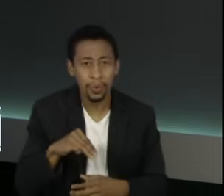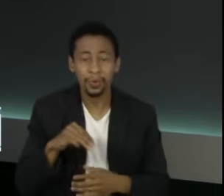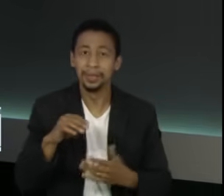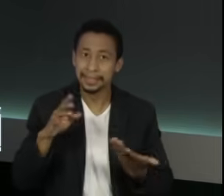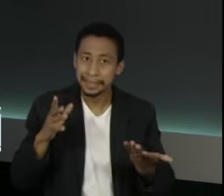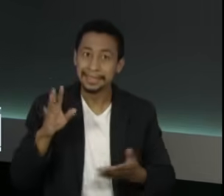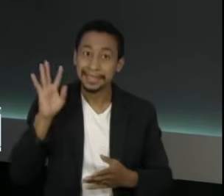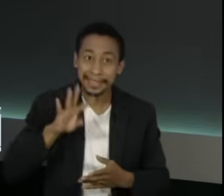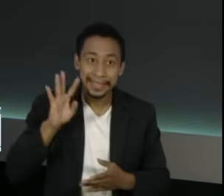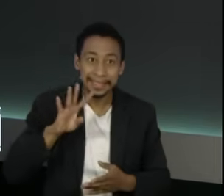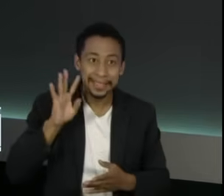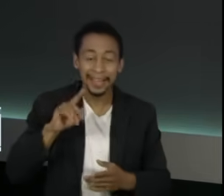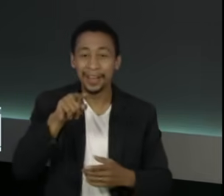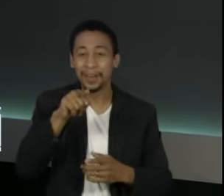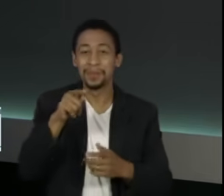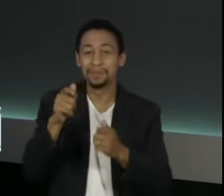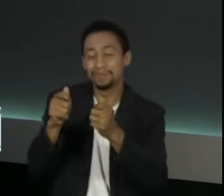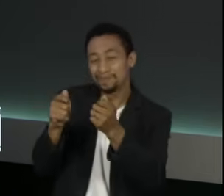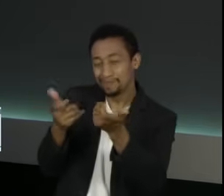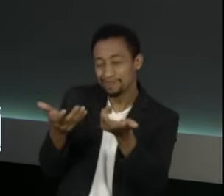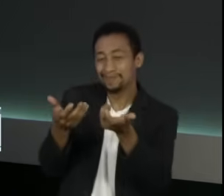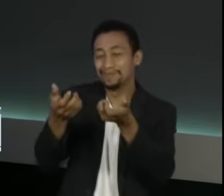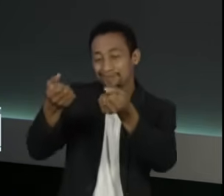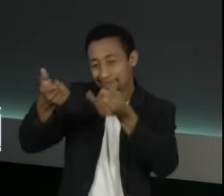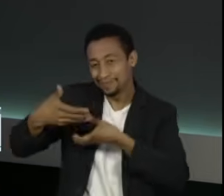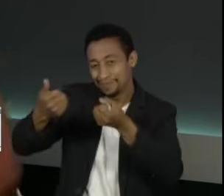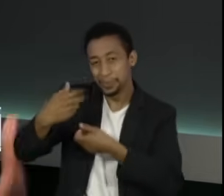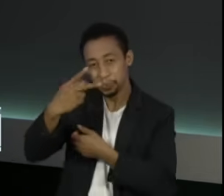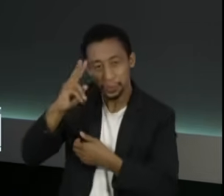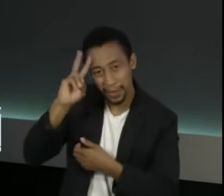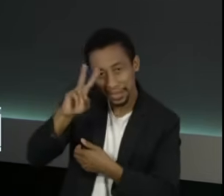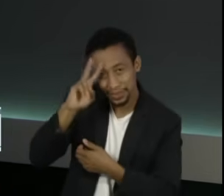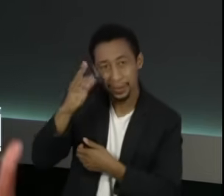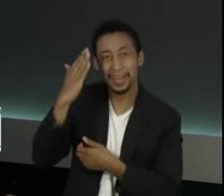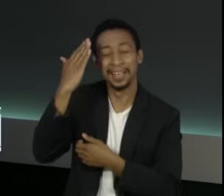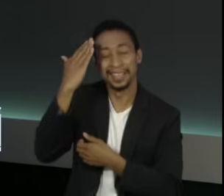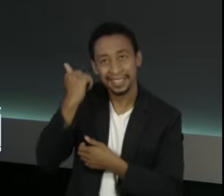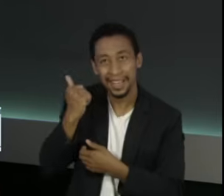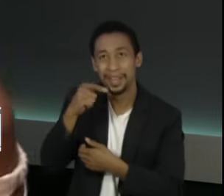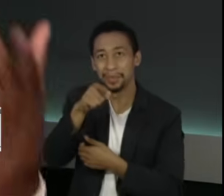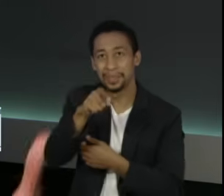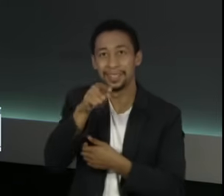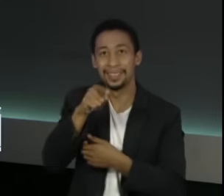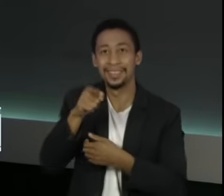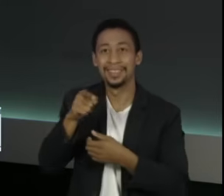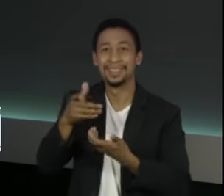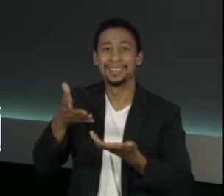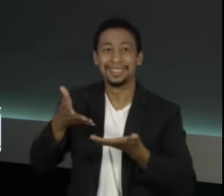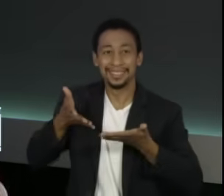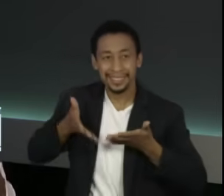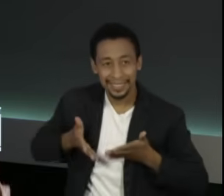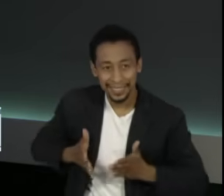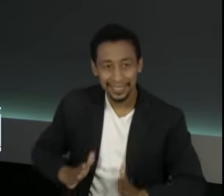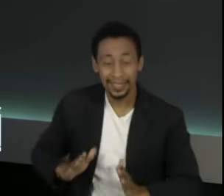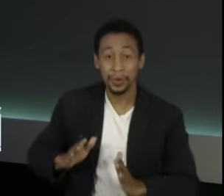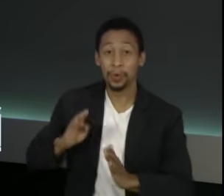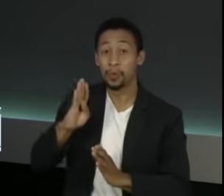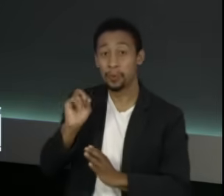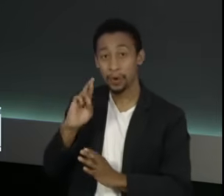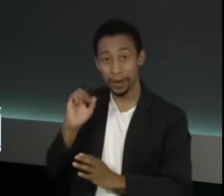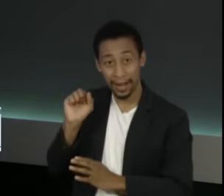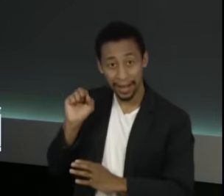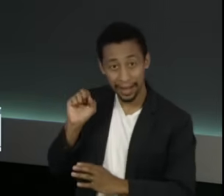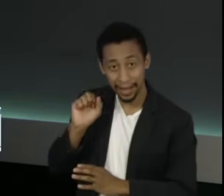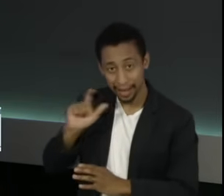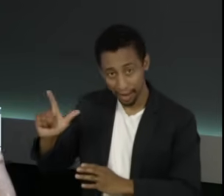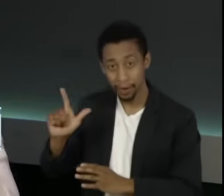sua história com a gente. A gente sabe que você é nascido no Morro do Borel, no Rio de Janeiro. E eu quero saber em